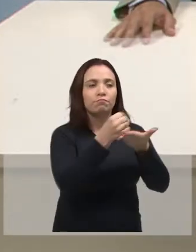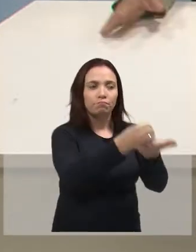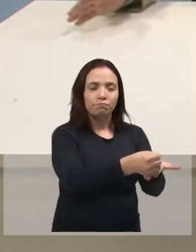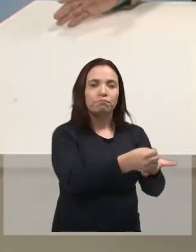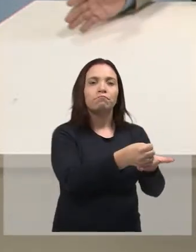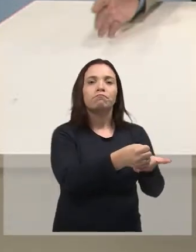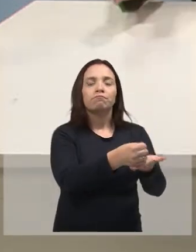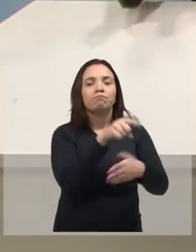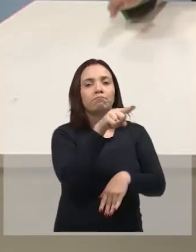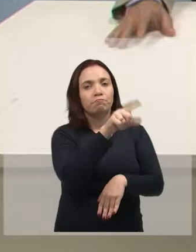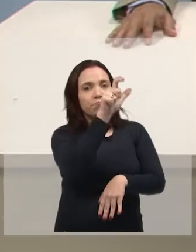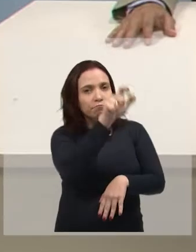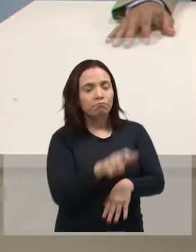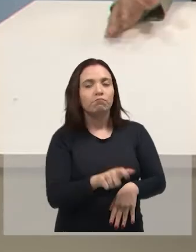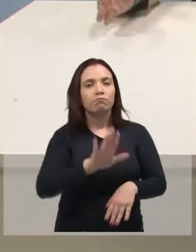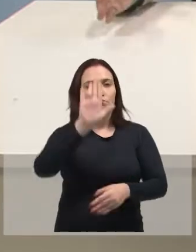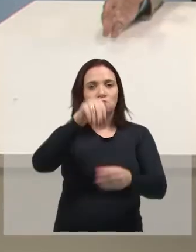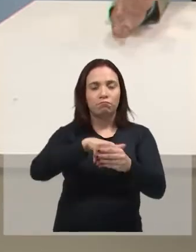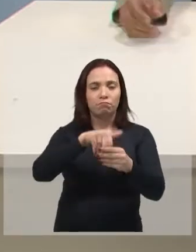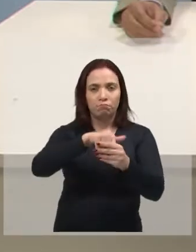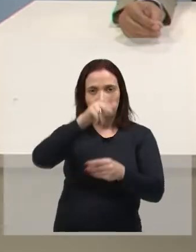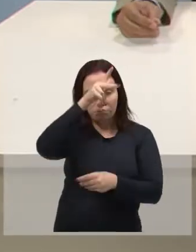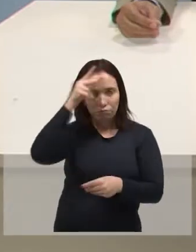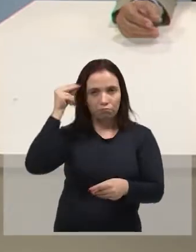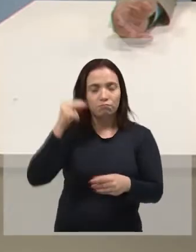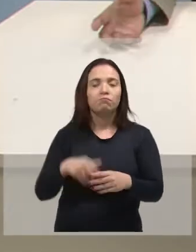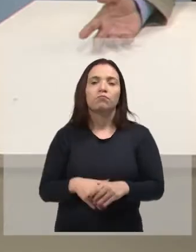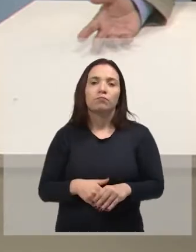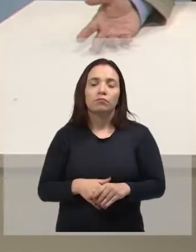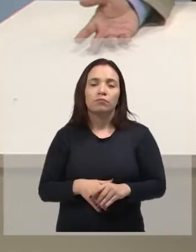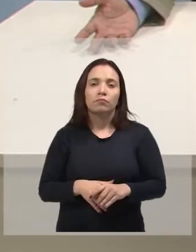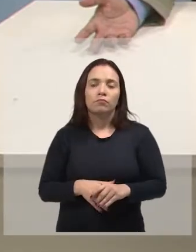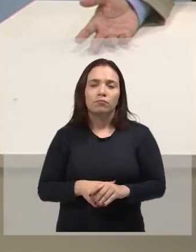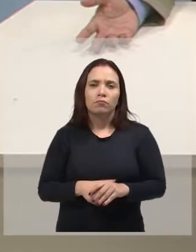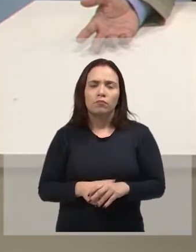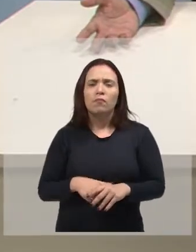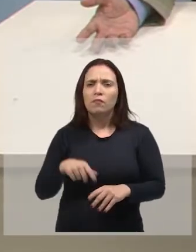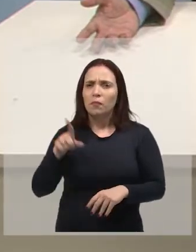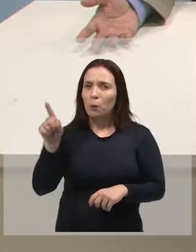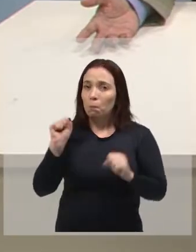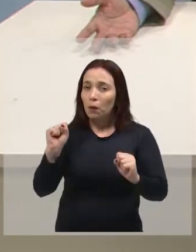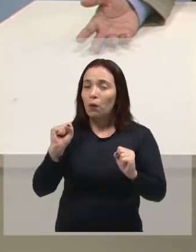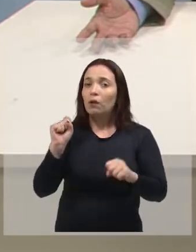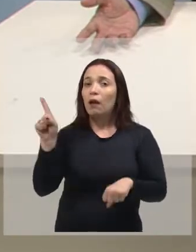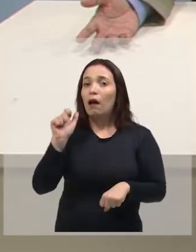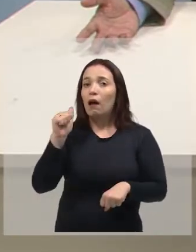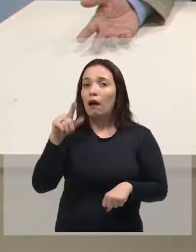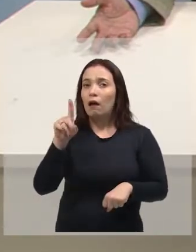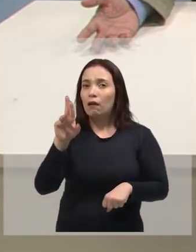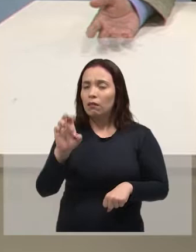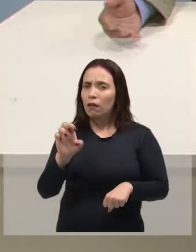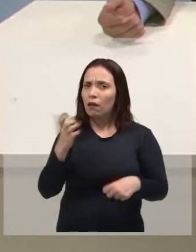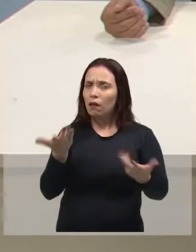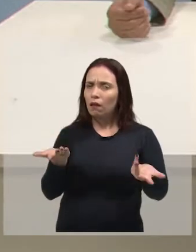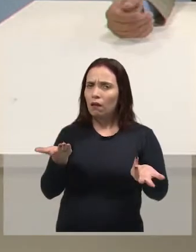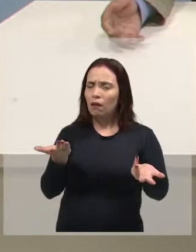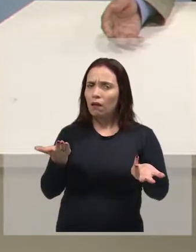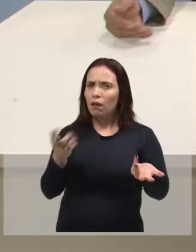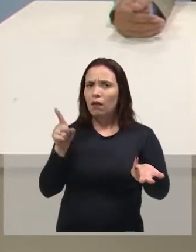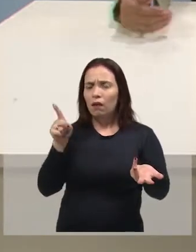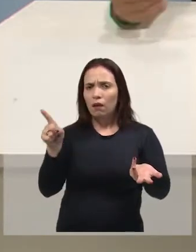da Previdência, né, de maneira realmente pujante, pode ser um tiro no pé para quem está